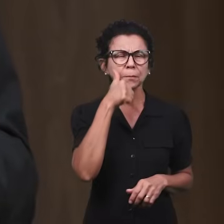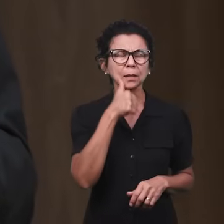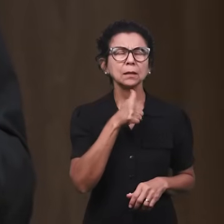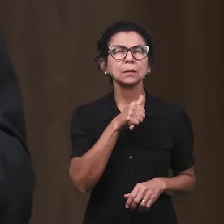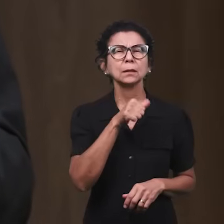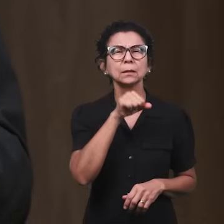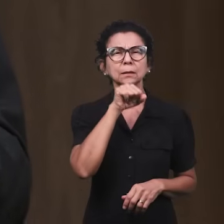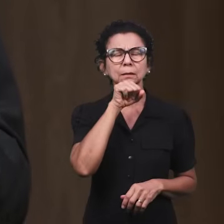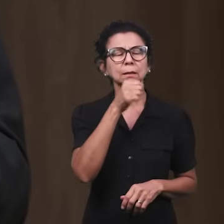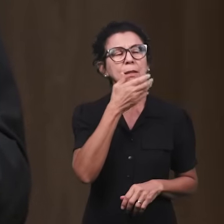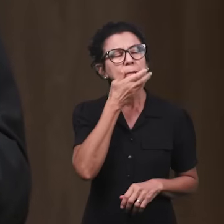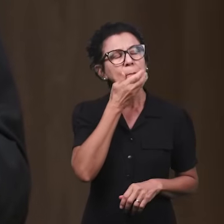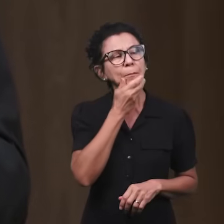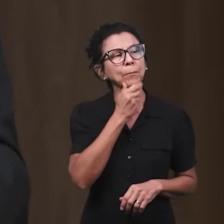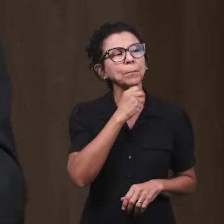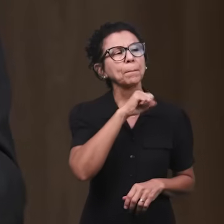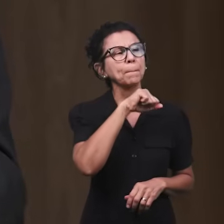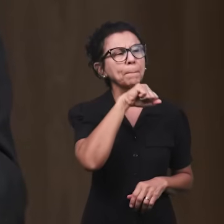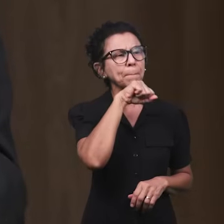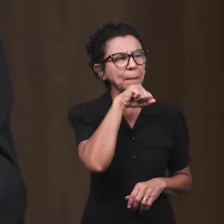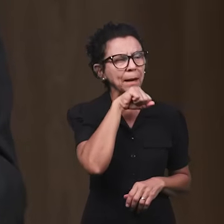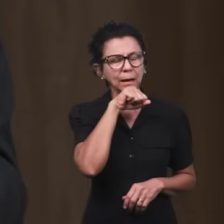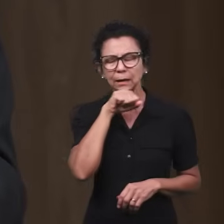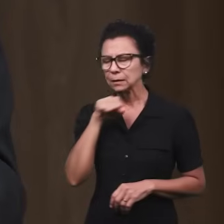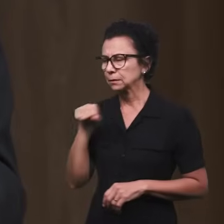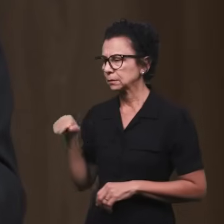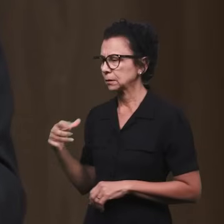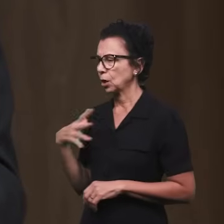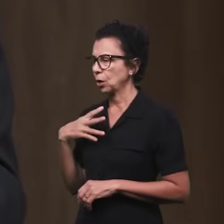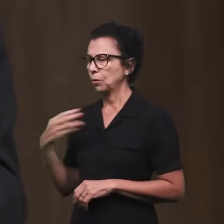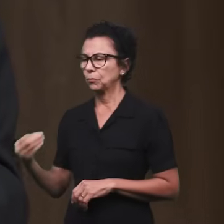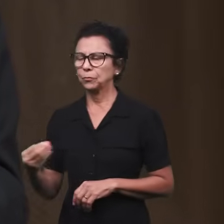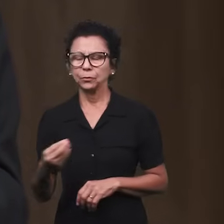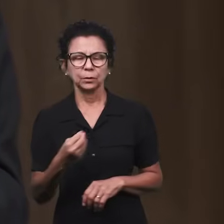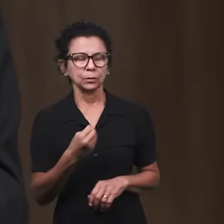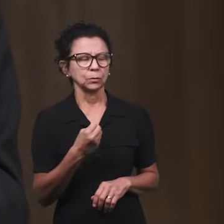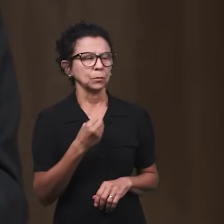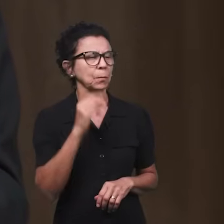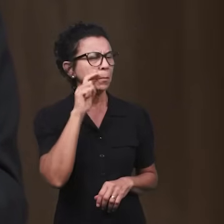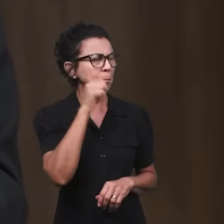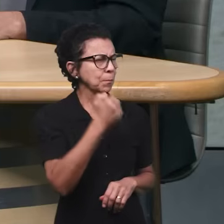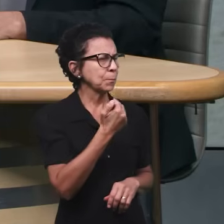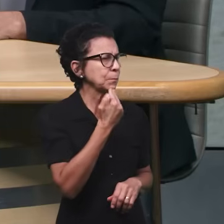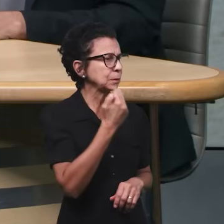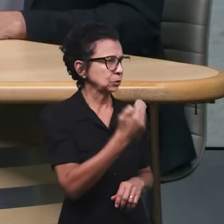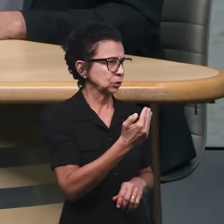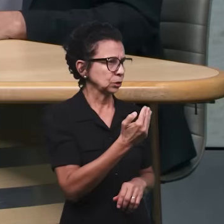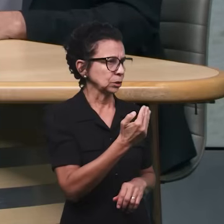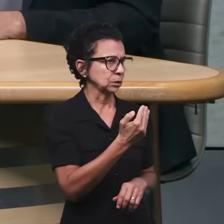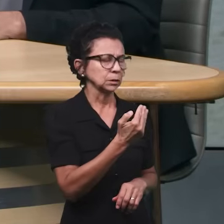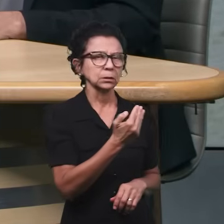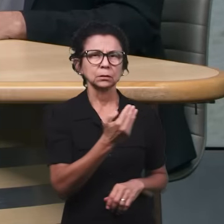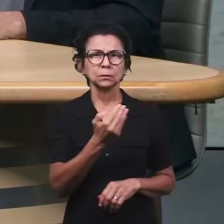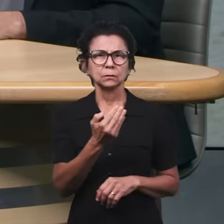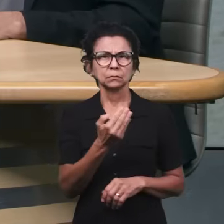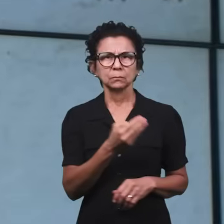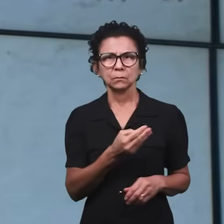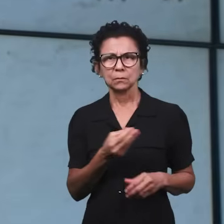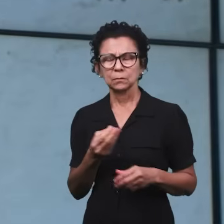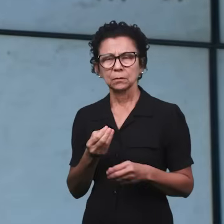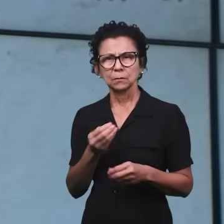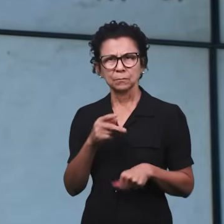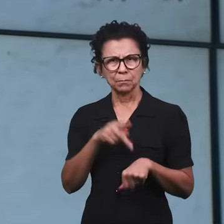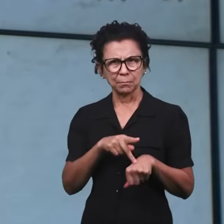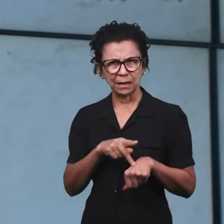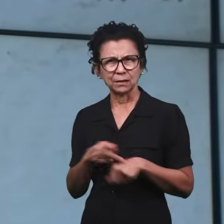um filho pedir um pão, lhe dará uma pedra? Aqui conosco hoje o pastor Douglas. Pai do Senhor Douglas. Pai do